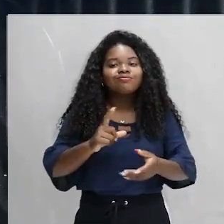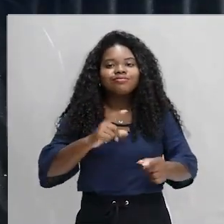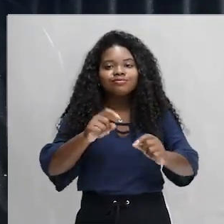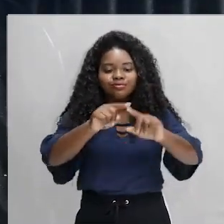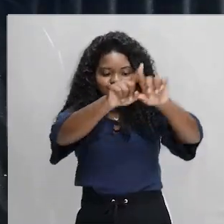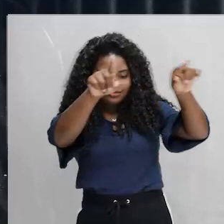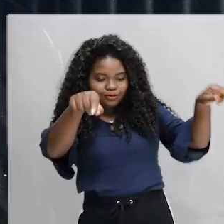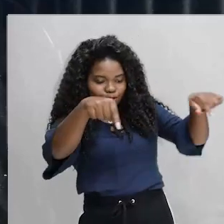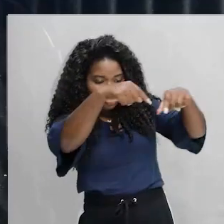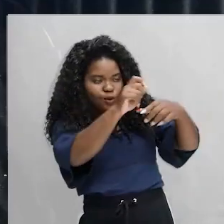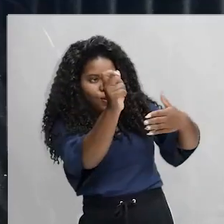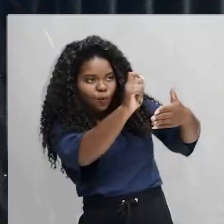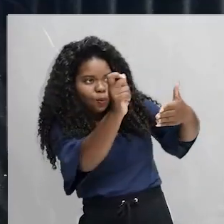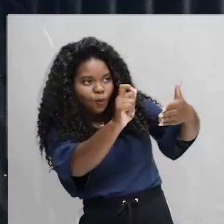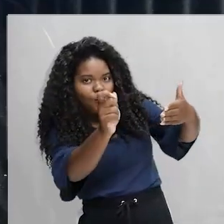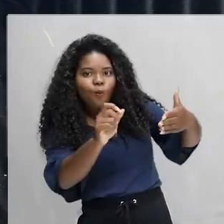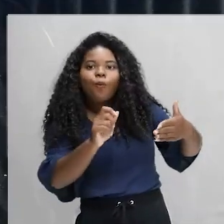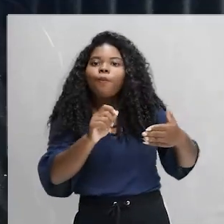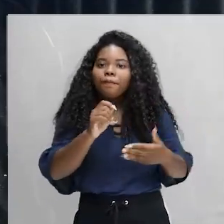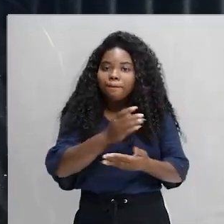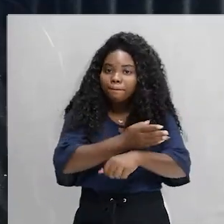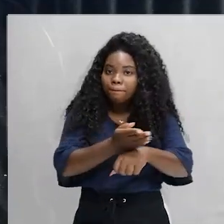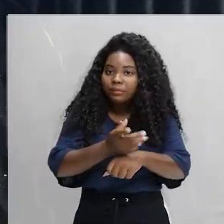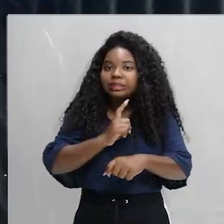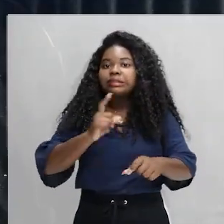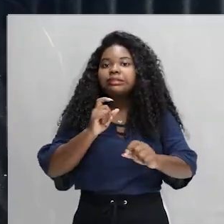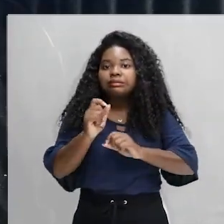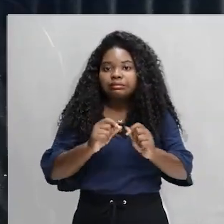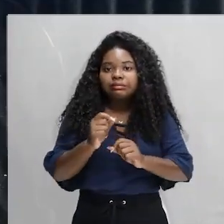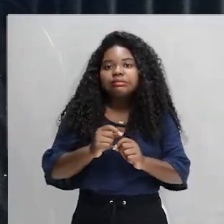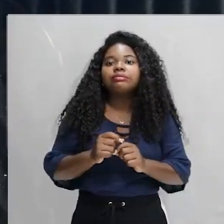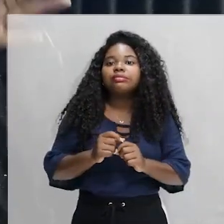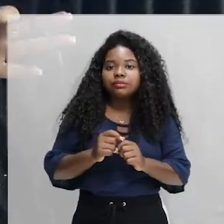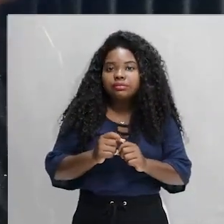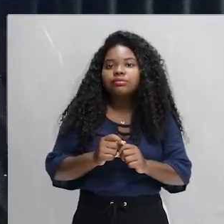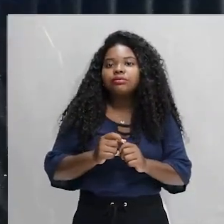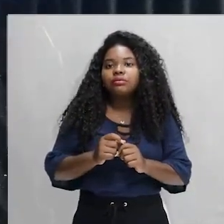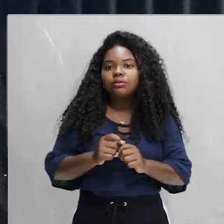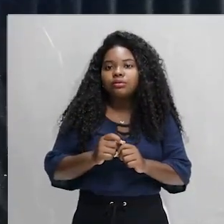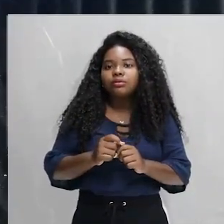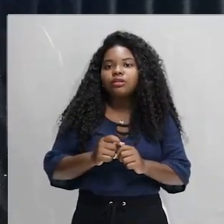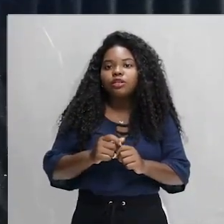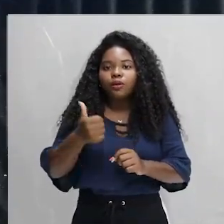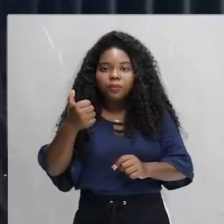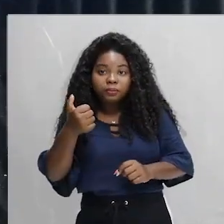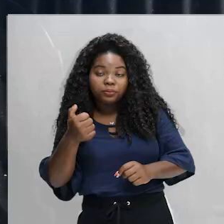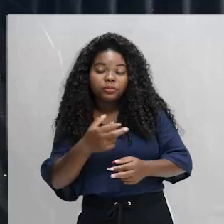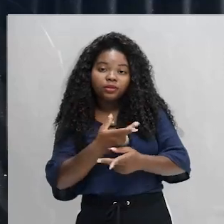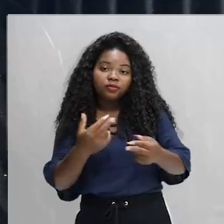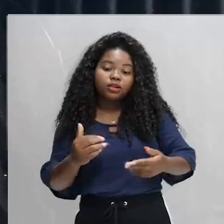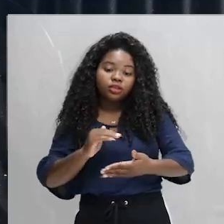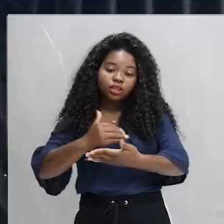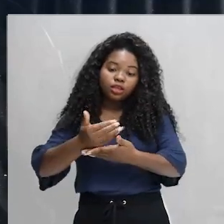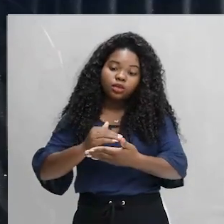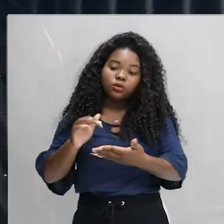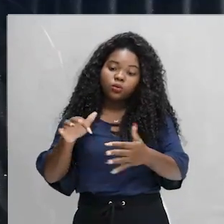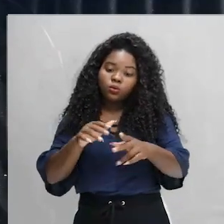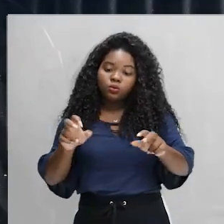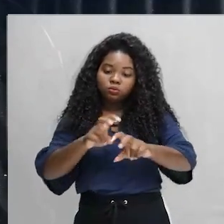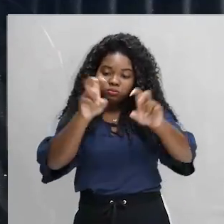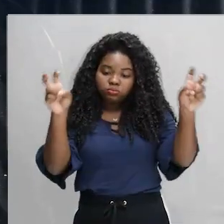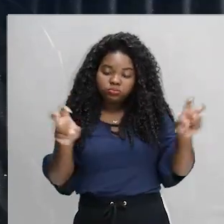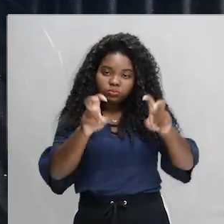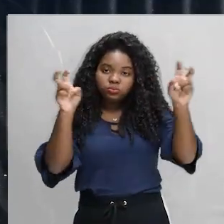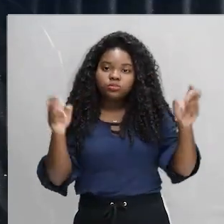que gravam diretamente no quadro, tem pincéis, tem um computador ao meu lado. Então, eu estou fazendo uma